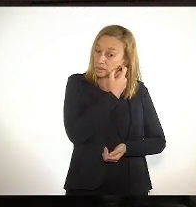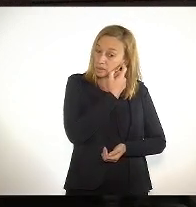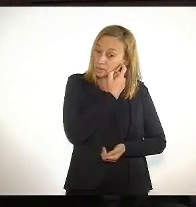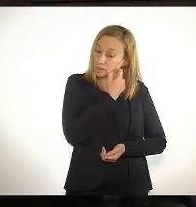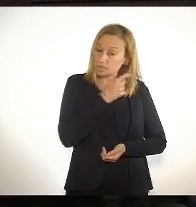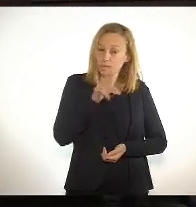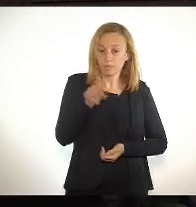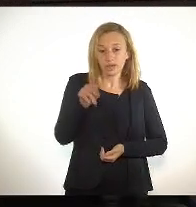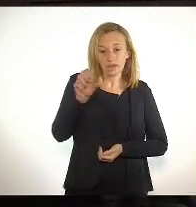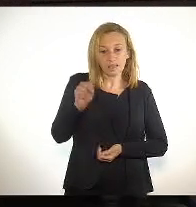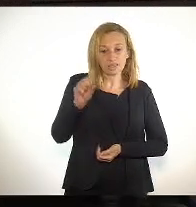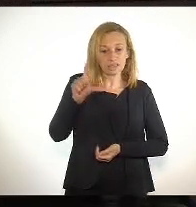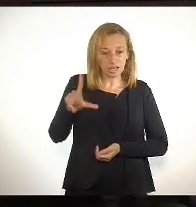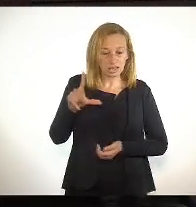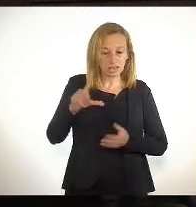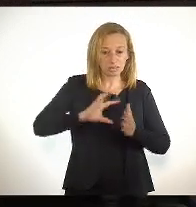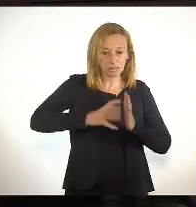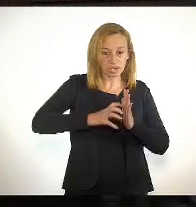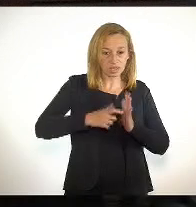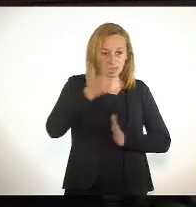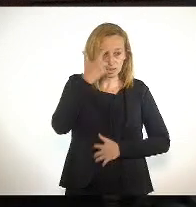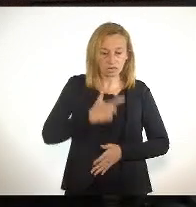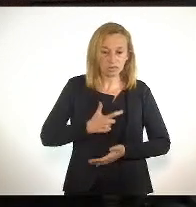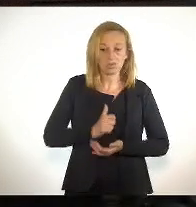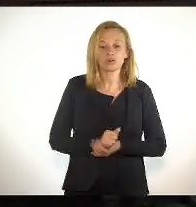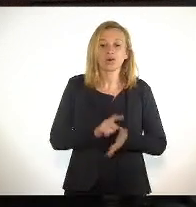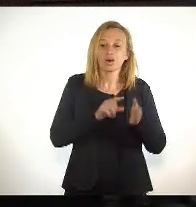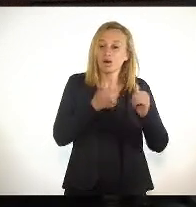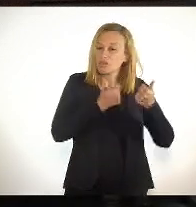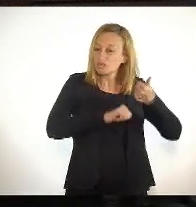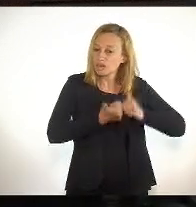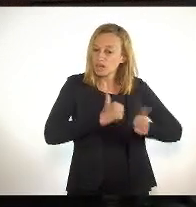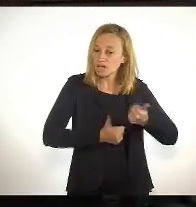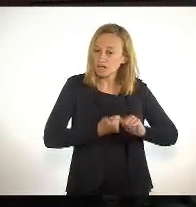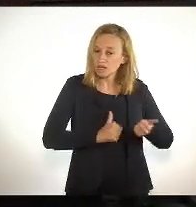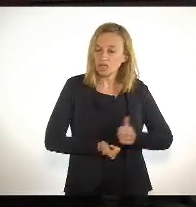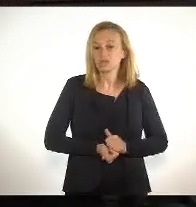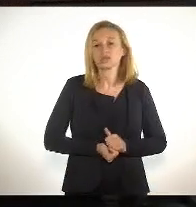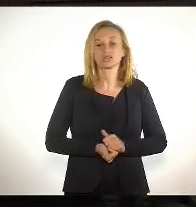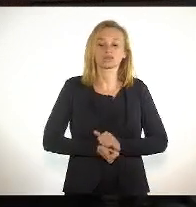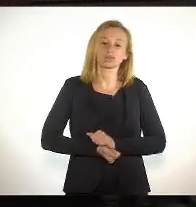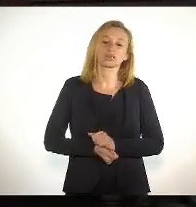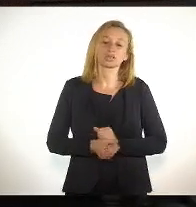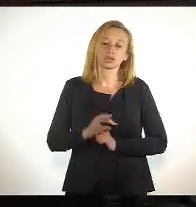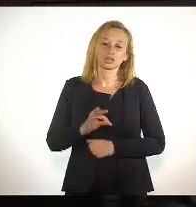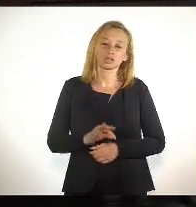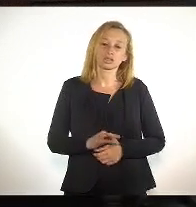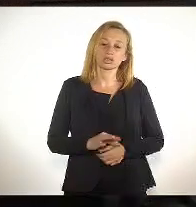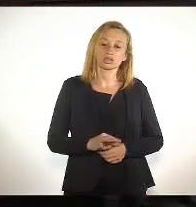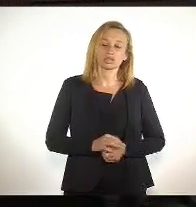PSL, partido que estou, resta avaliar de que valeu as rupturas internas, vaidades acerbadas